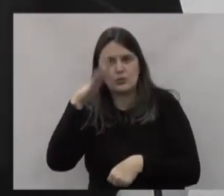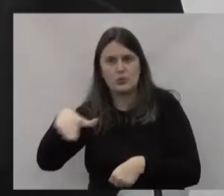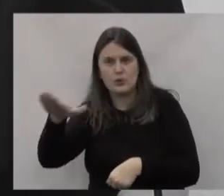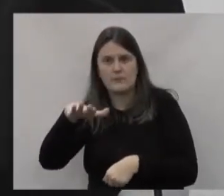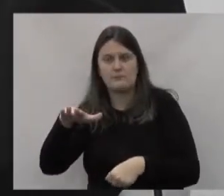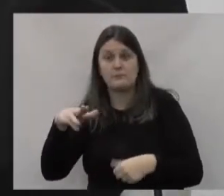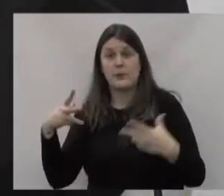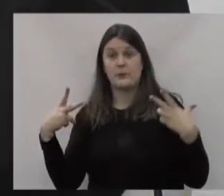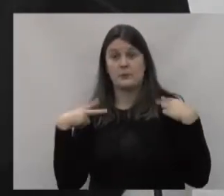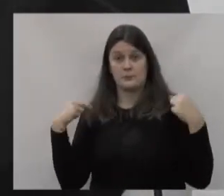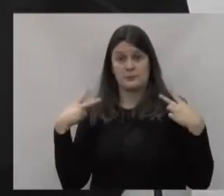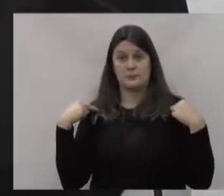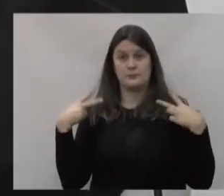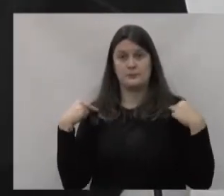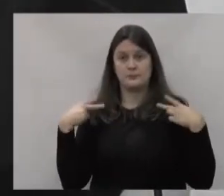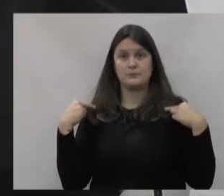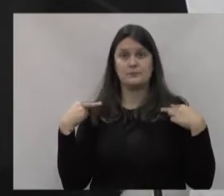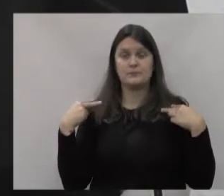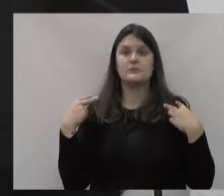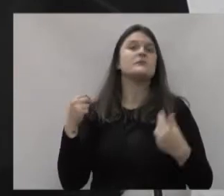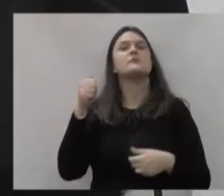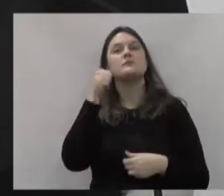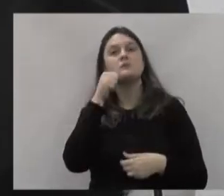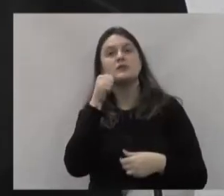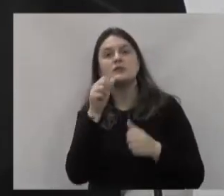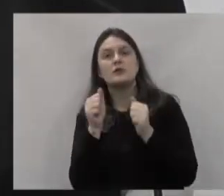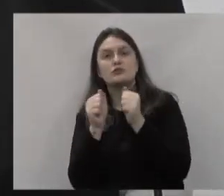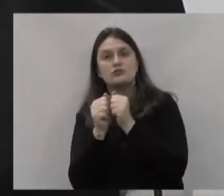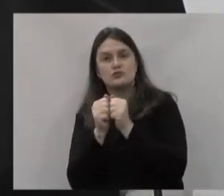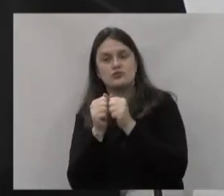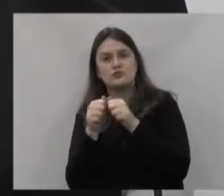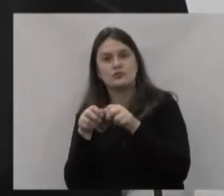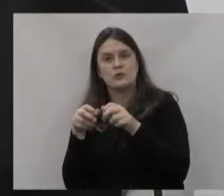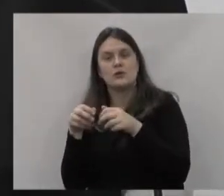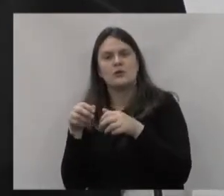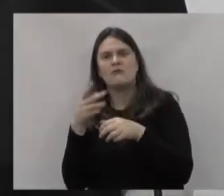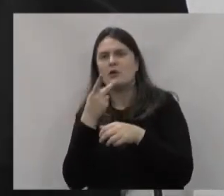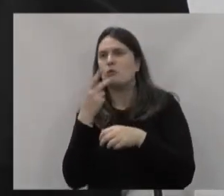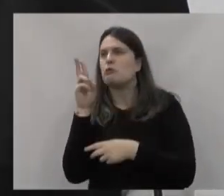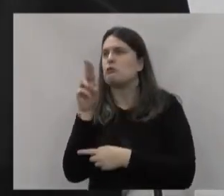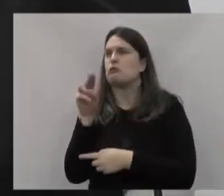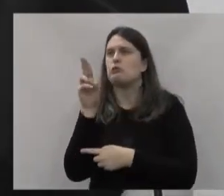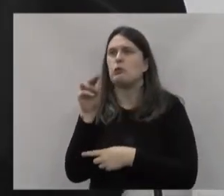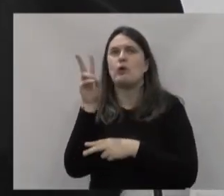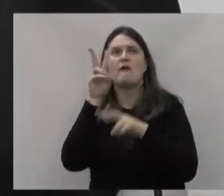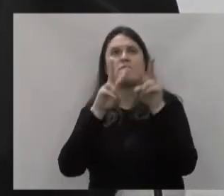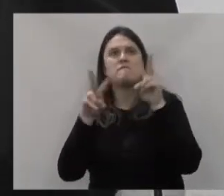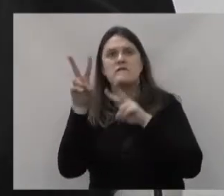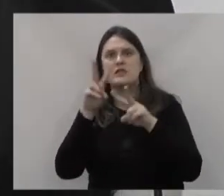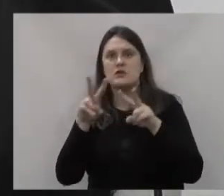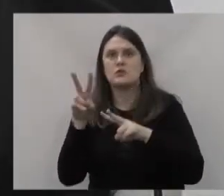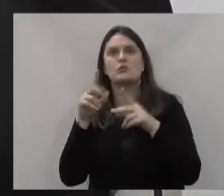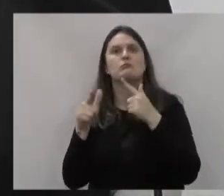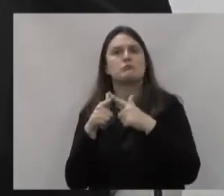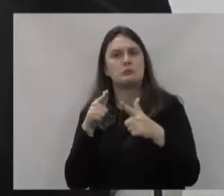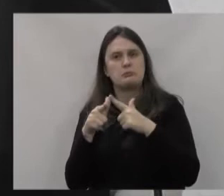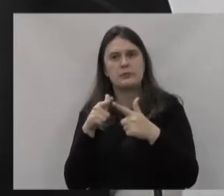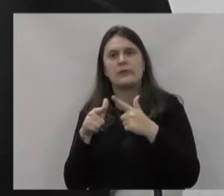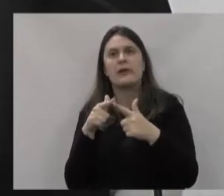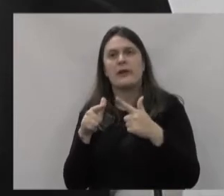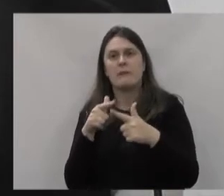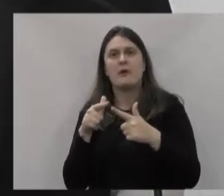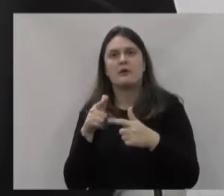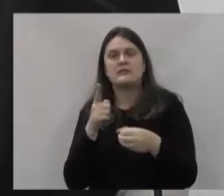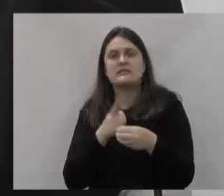O motorista e a moça que estava nos acompanhando, ela falou que nunca viu tantos casos a serem abordados